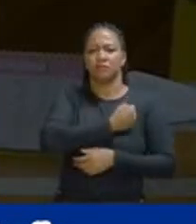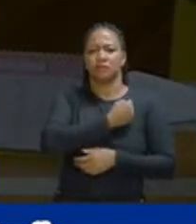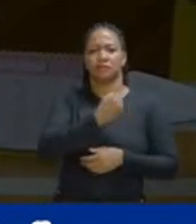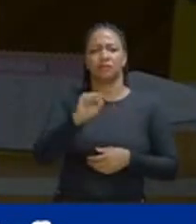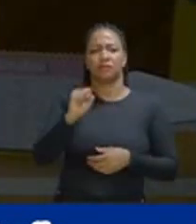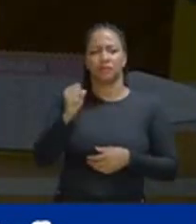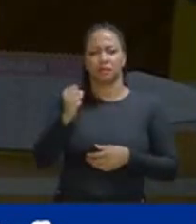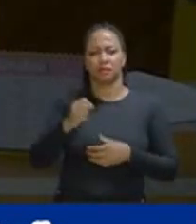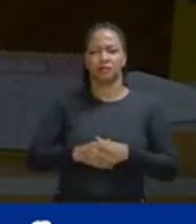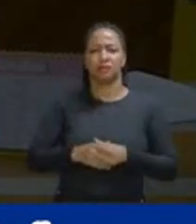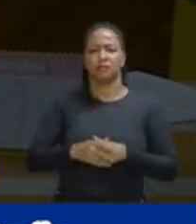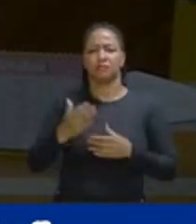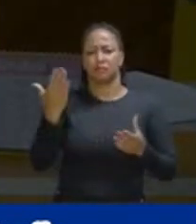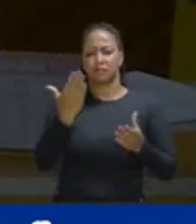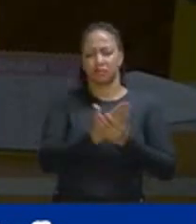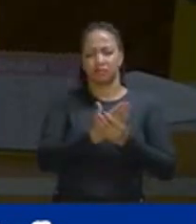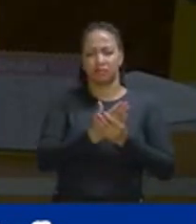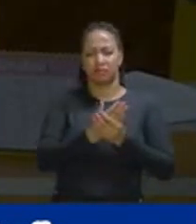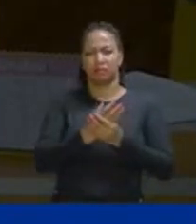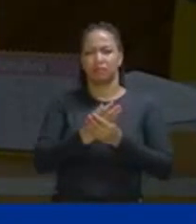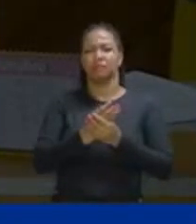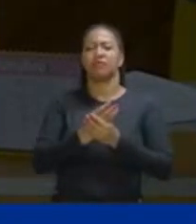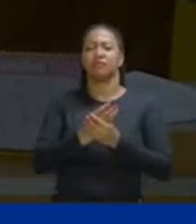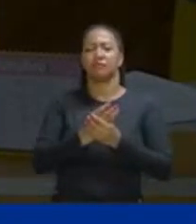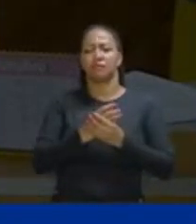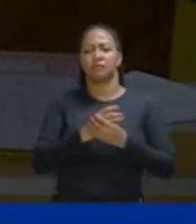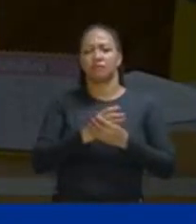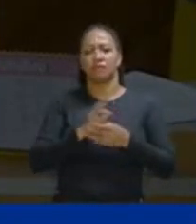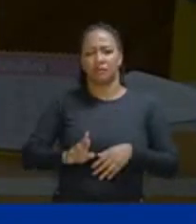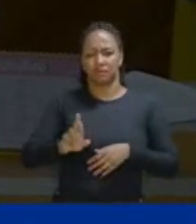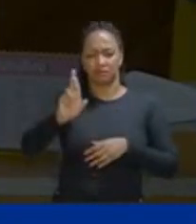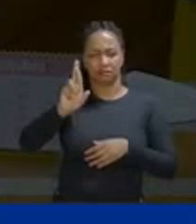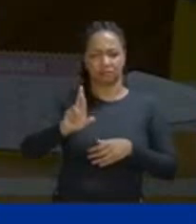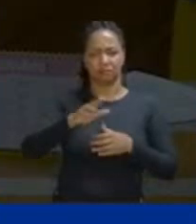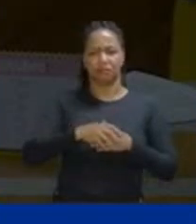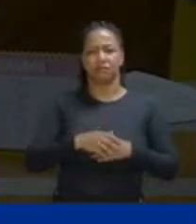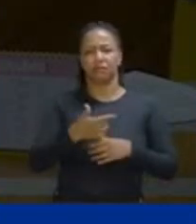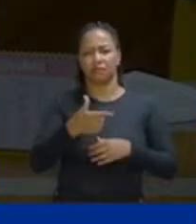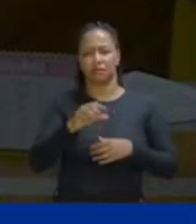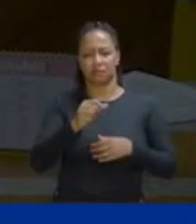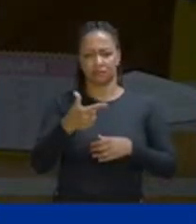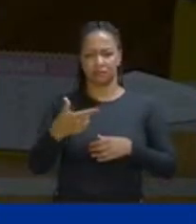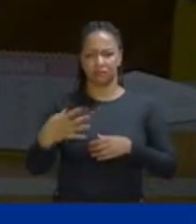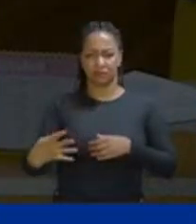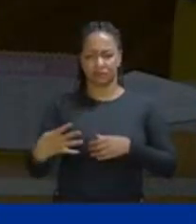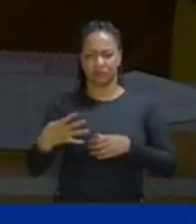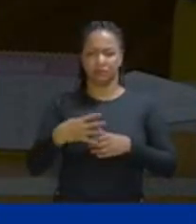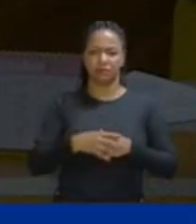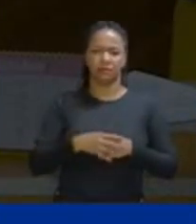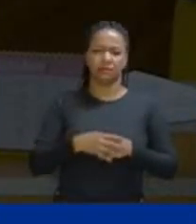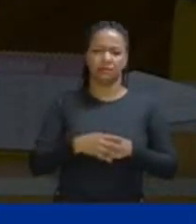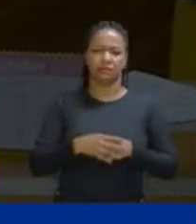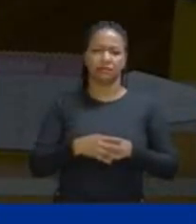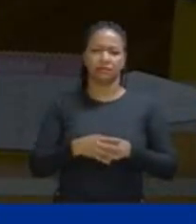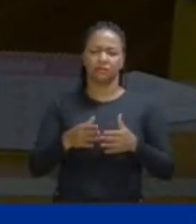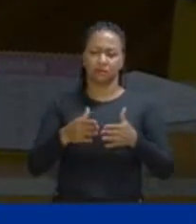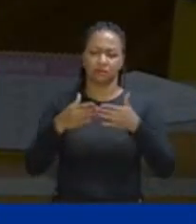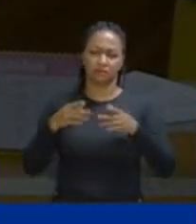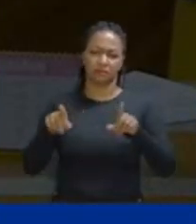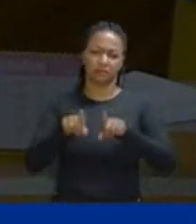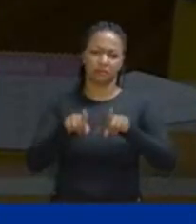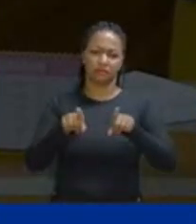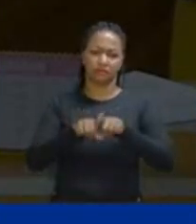pauta, recurso eleitoral na representação Permanece o foco no desembargador Carmo Antônio. 2024. Há pedido